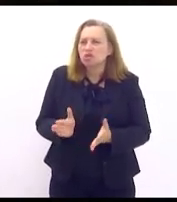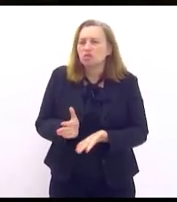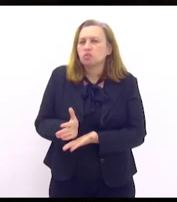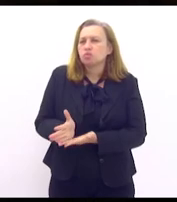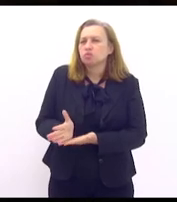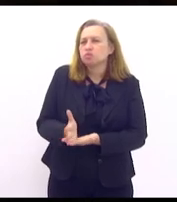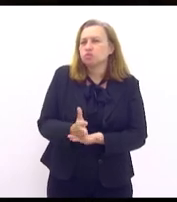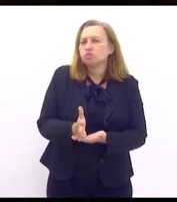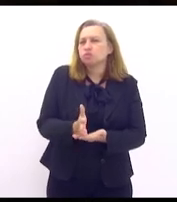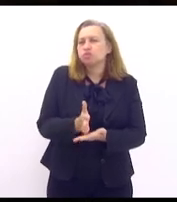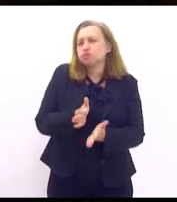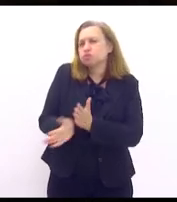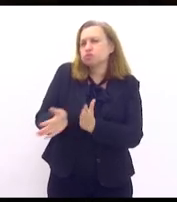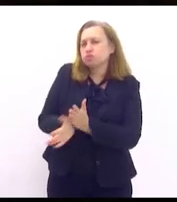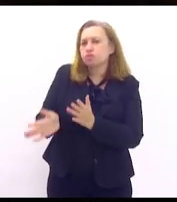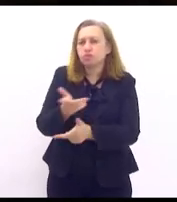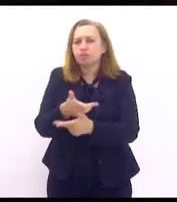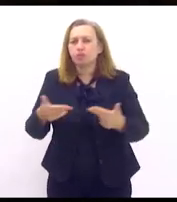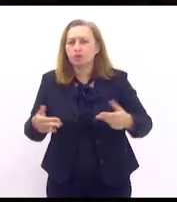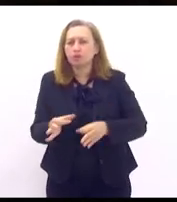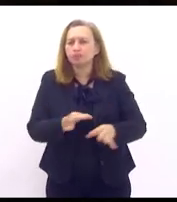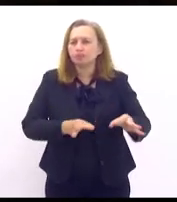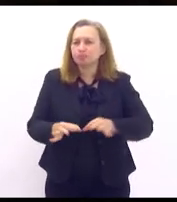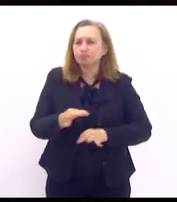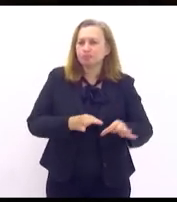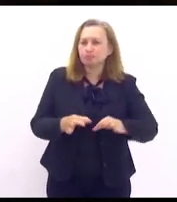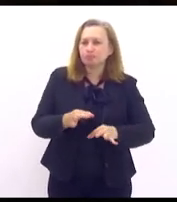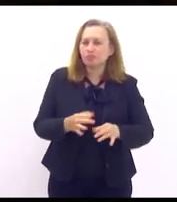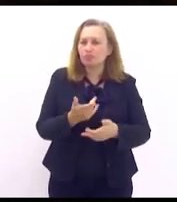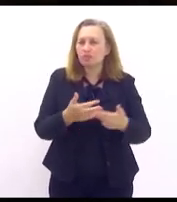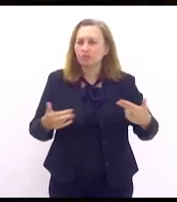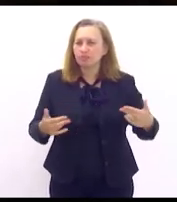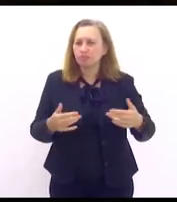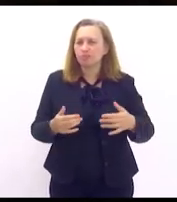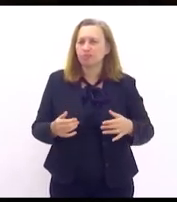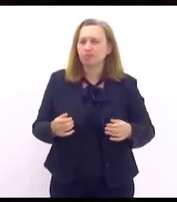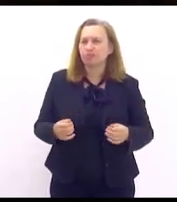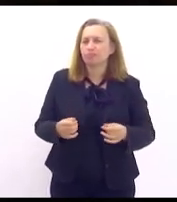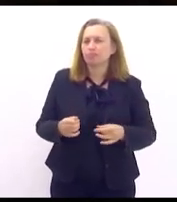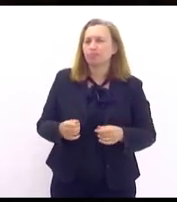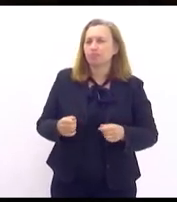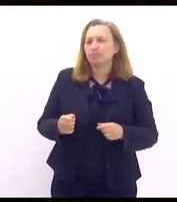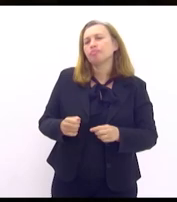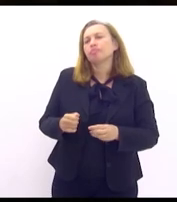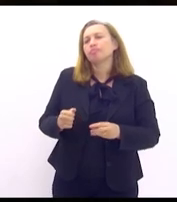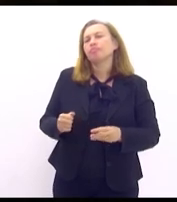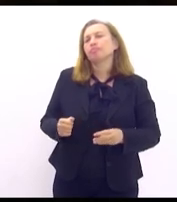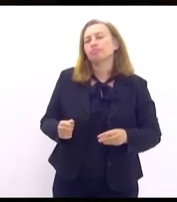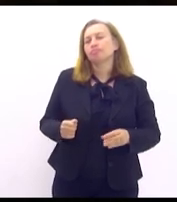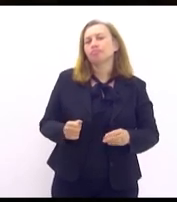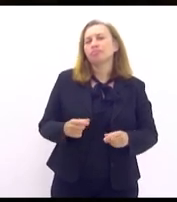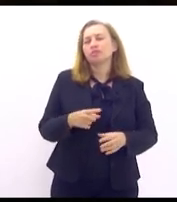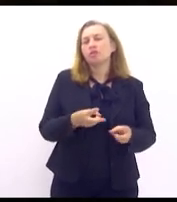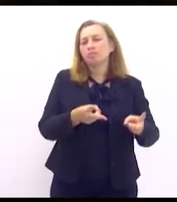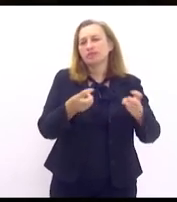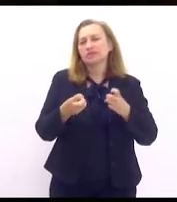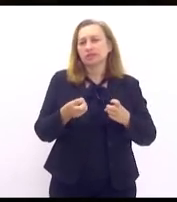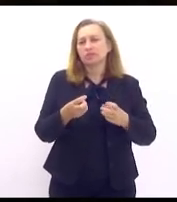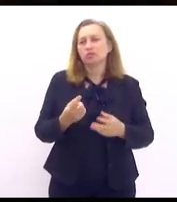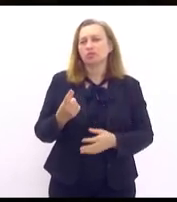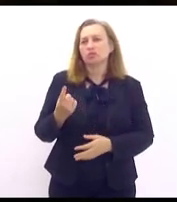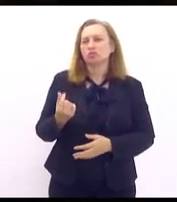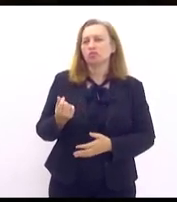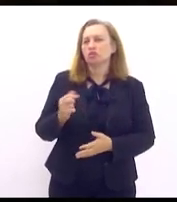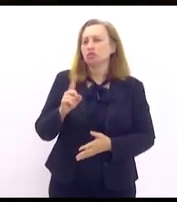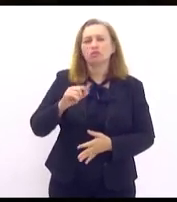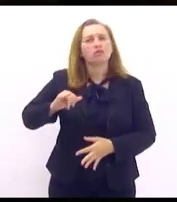programas escandalosos, aos quais muitos agentes públicos irão pagar lá na frente, e a gente percebe que esse dinheiro não foi